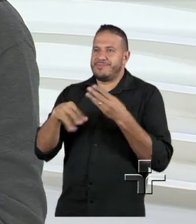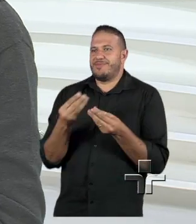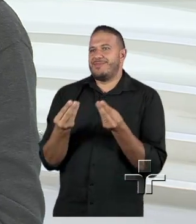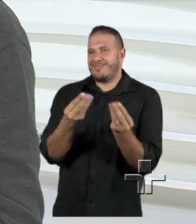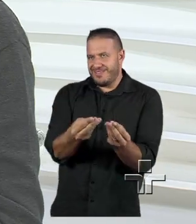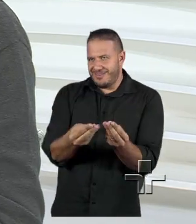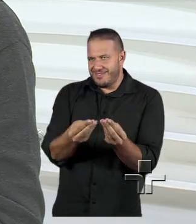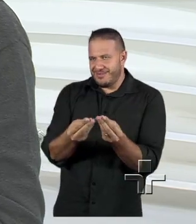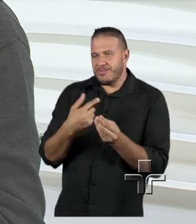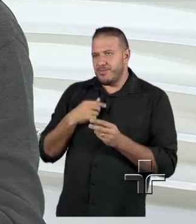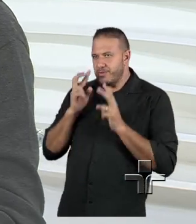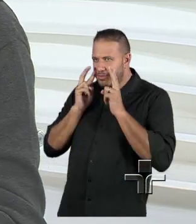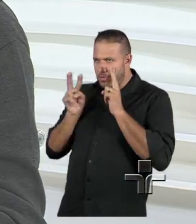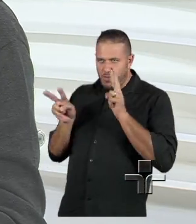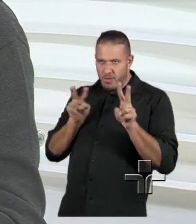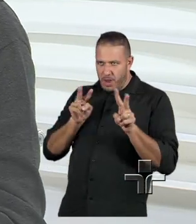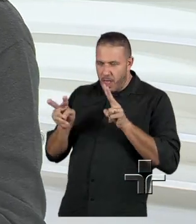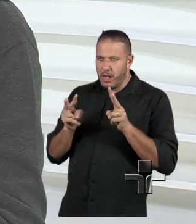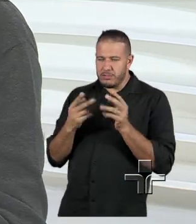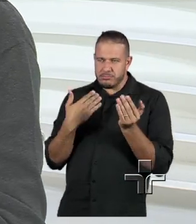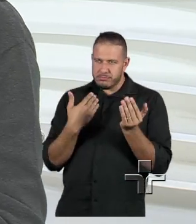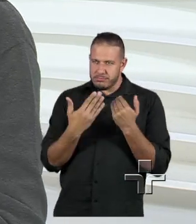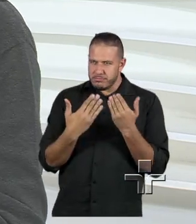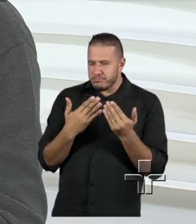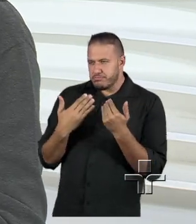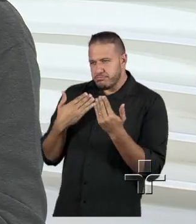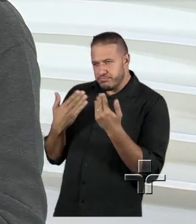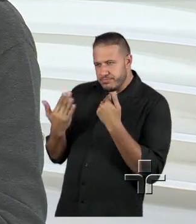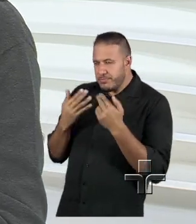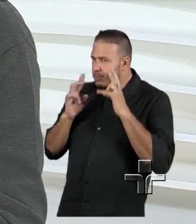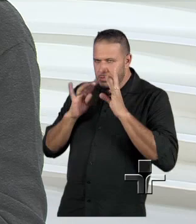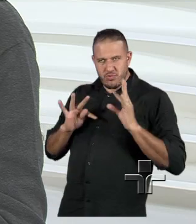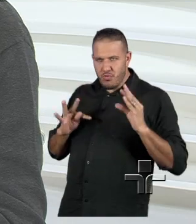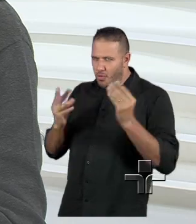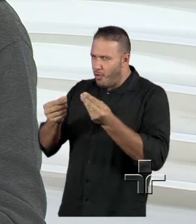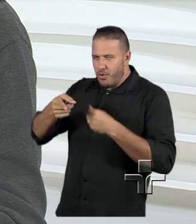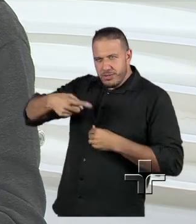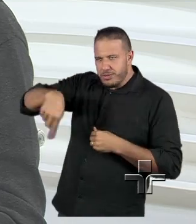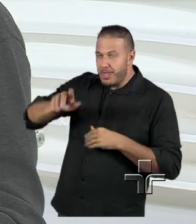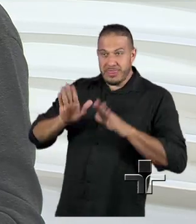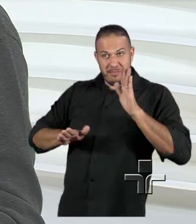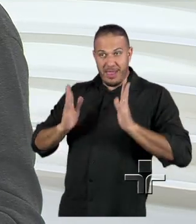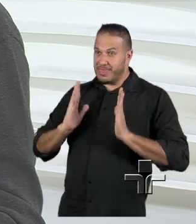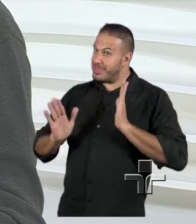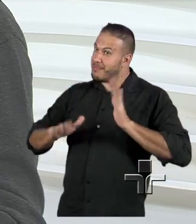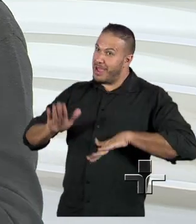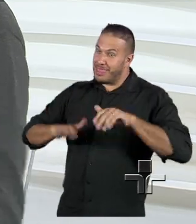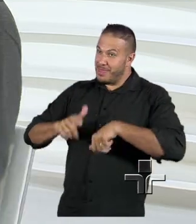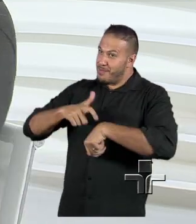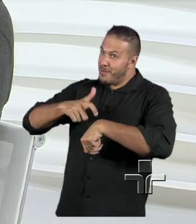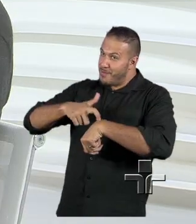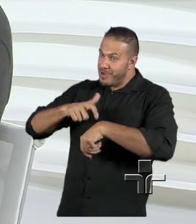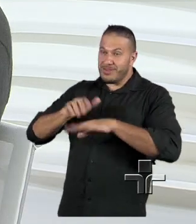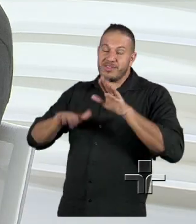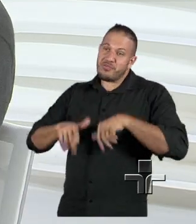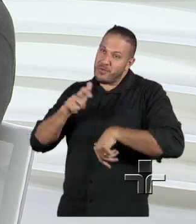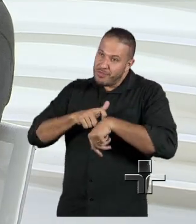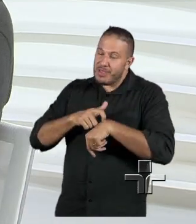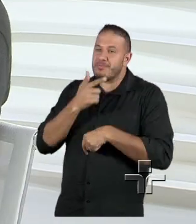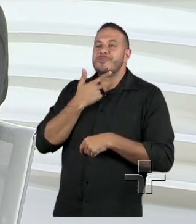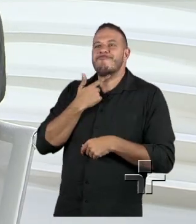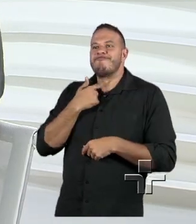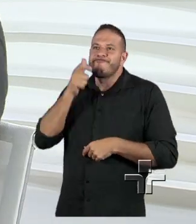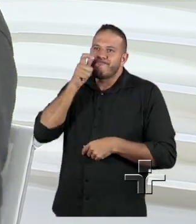perspectiva, a gente dialoga com todos os momentos. Então, pode ser que em algum momento no presente